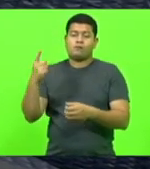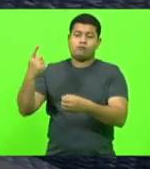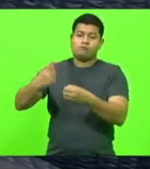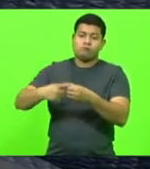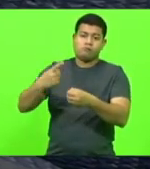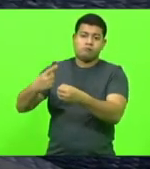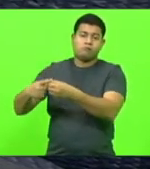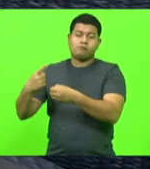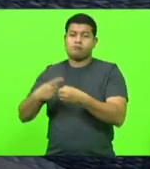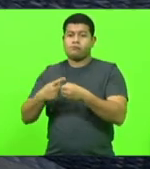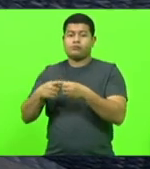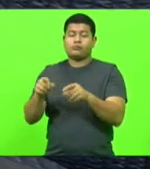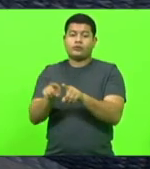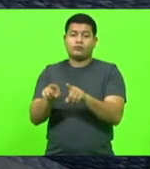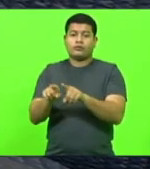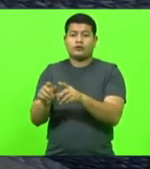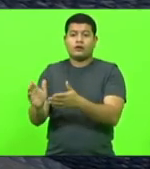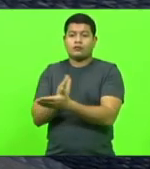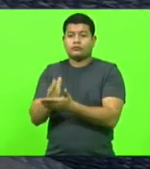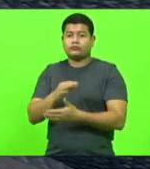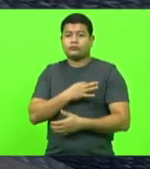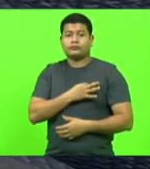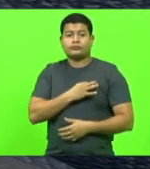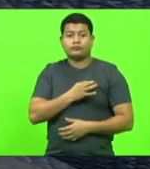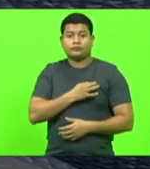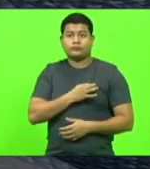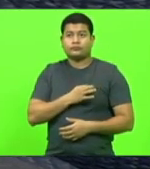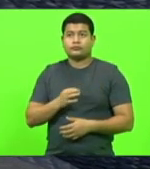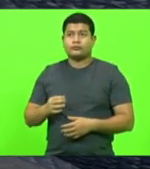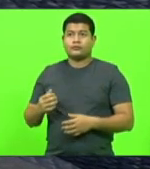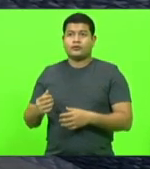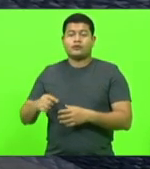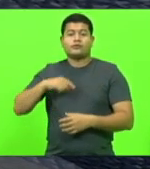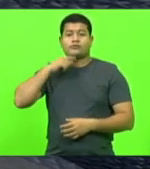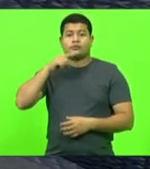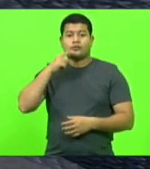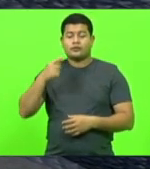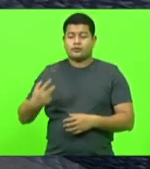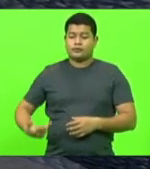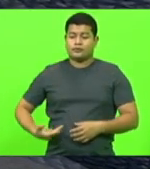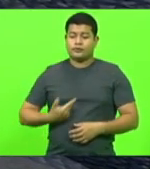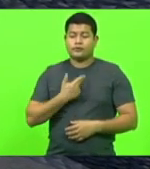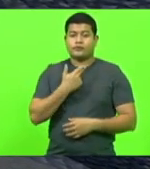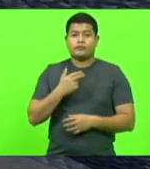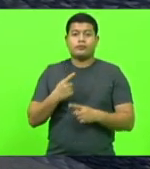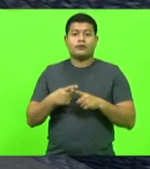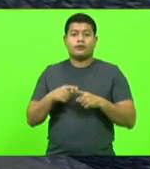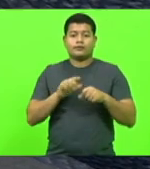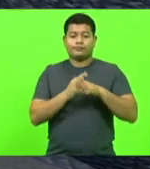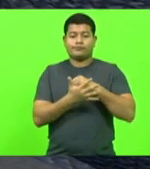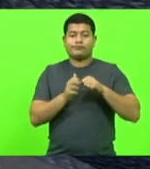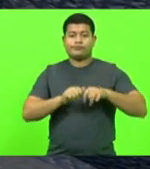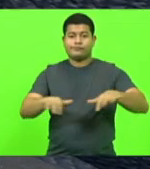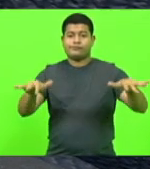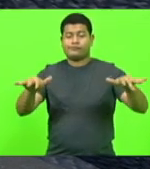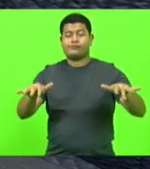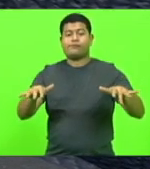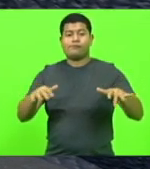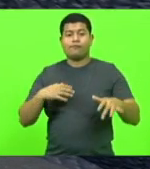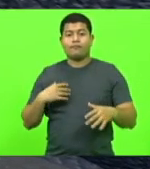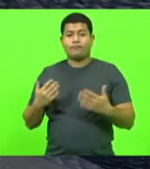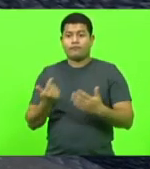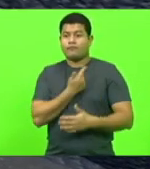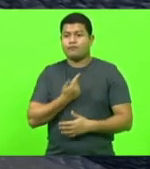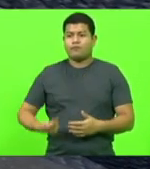hospitais filantrópicos, que em função da pandemia deixaram de fazer uma série de cirurgias e que o governo não pode